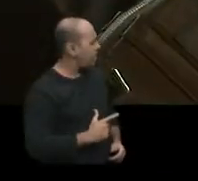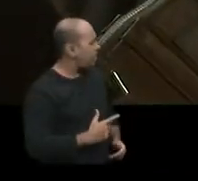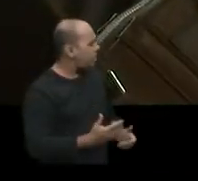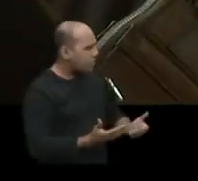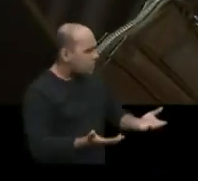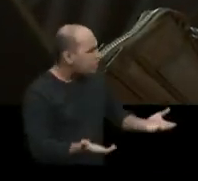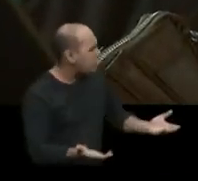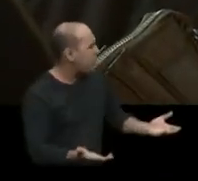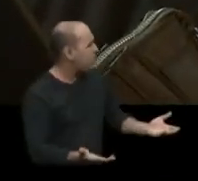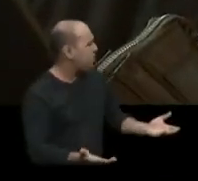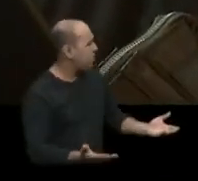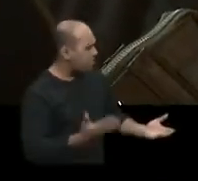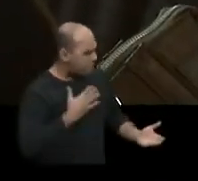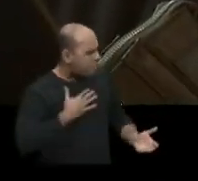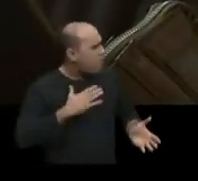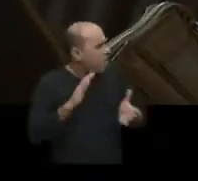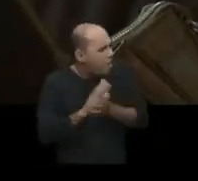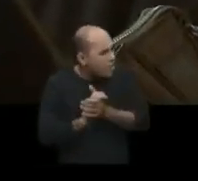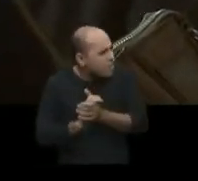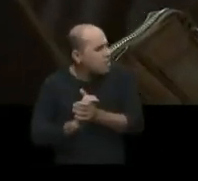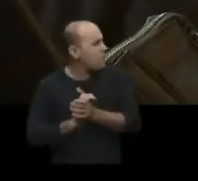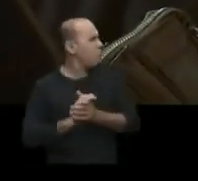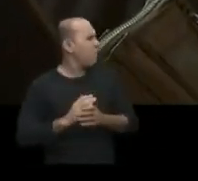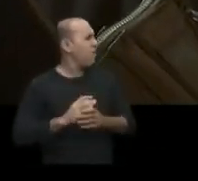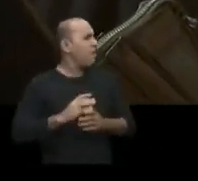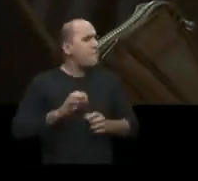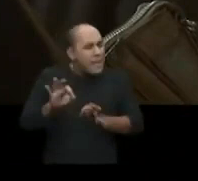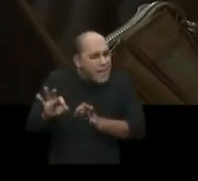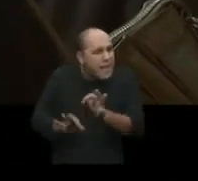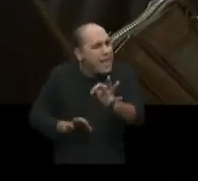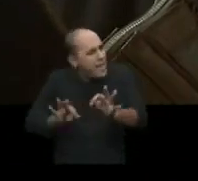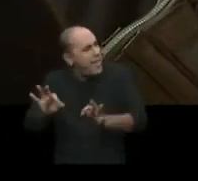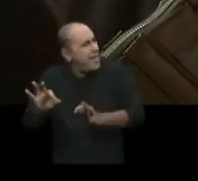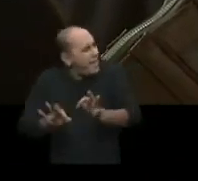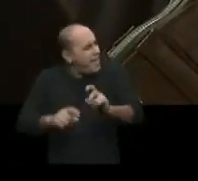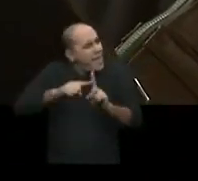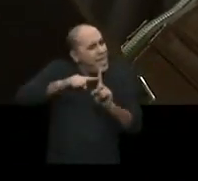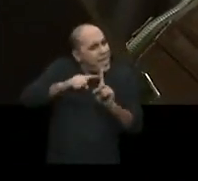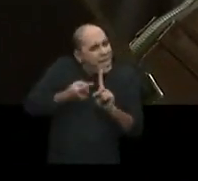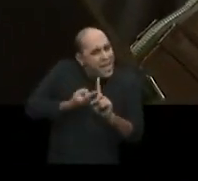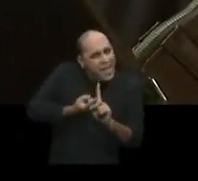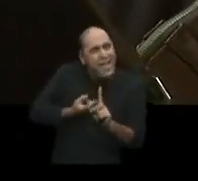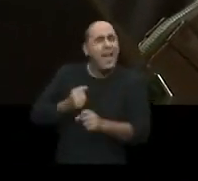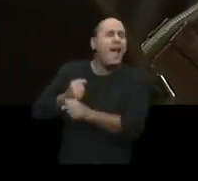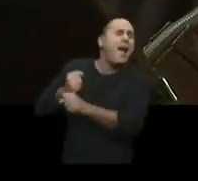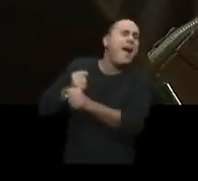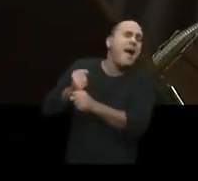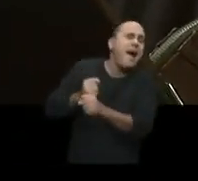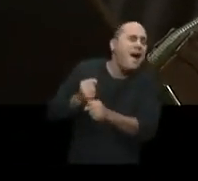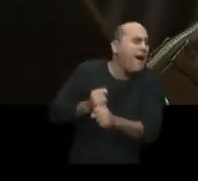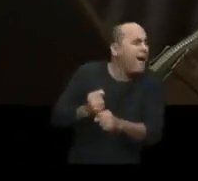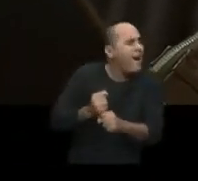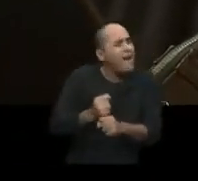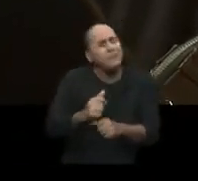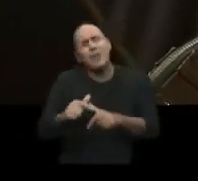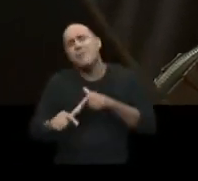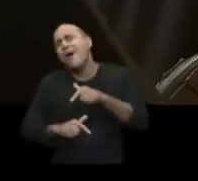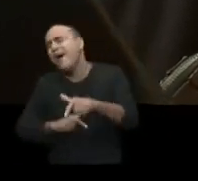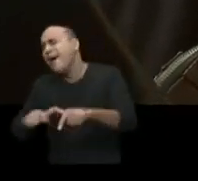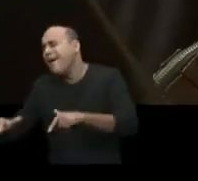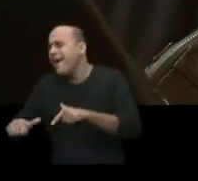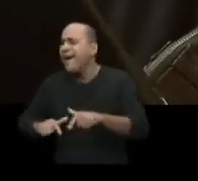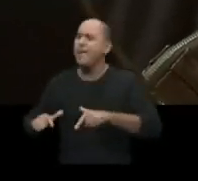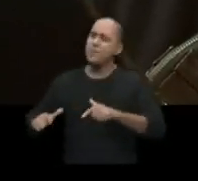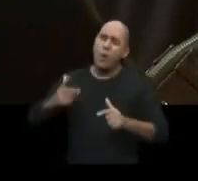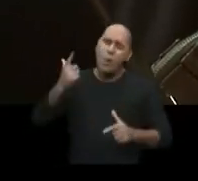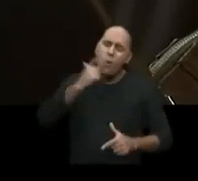Meu marido e eu levamos um bom tempo para tê-los. primeiro trabalhamos muito para